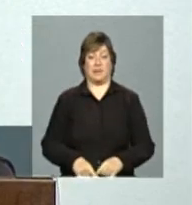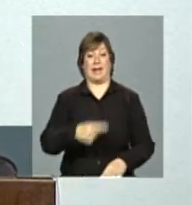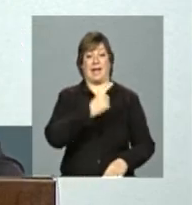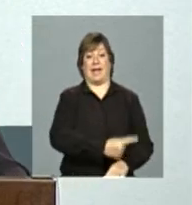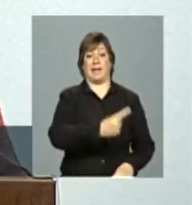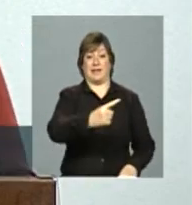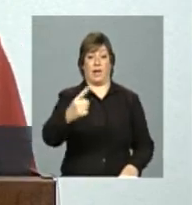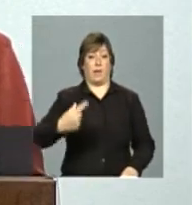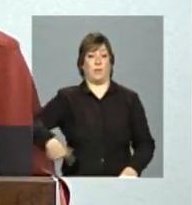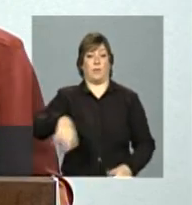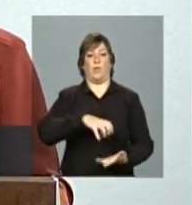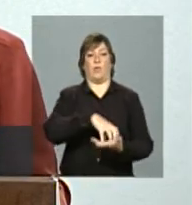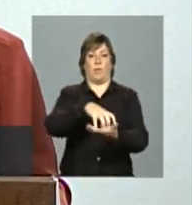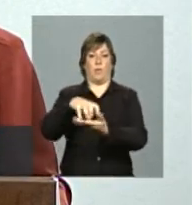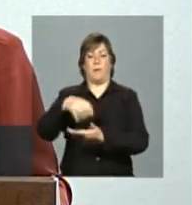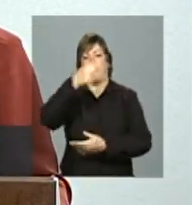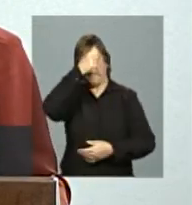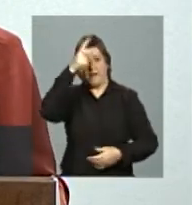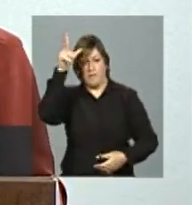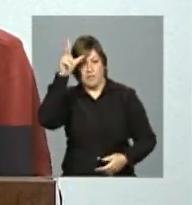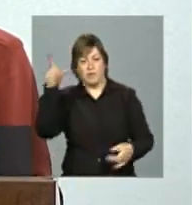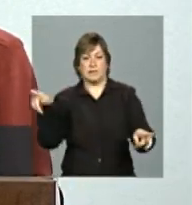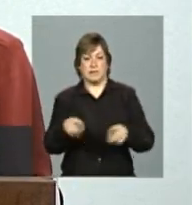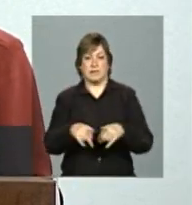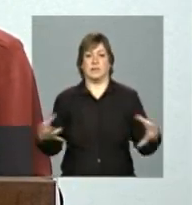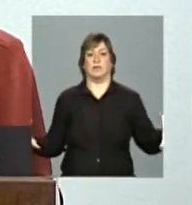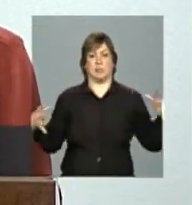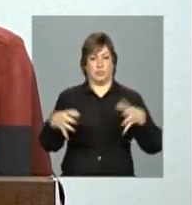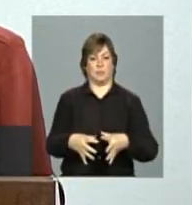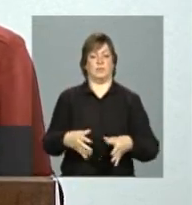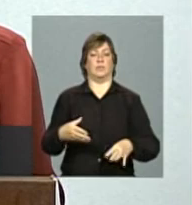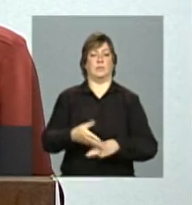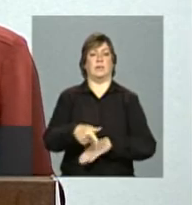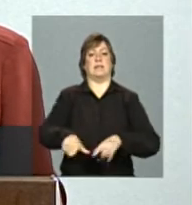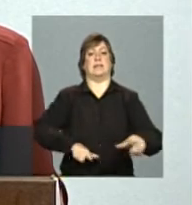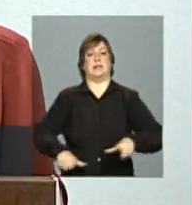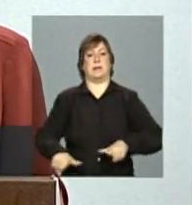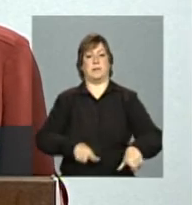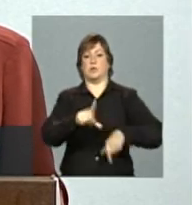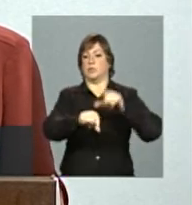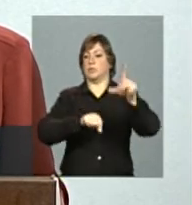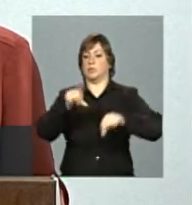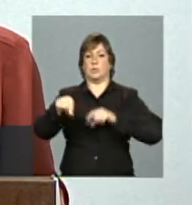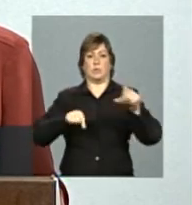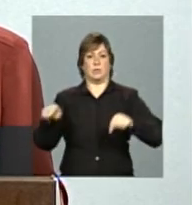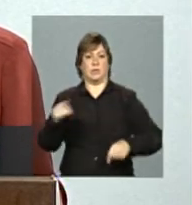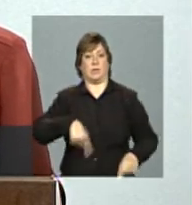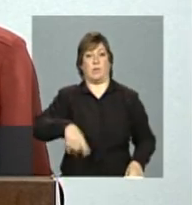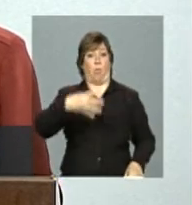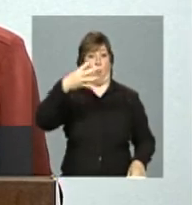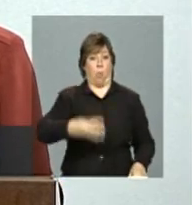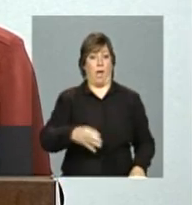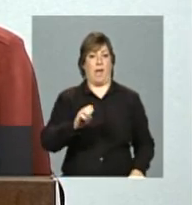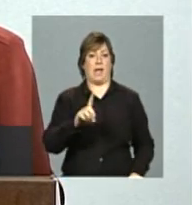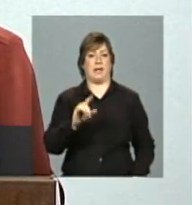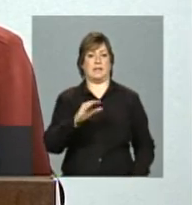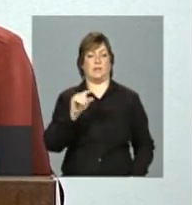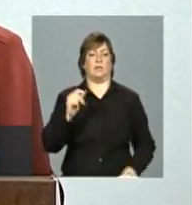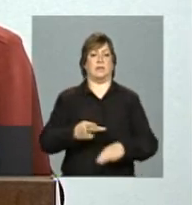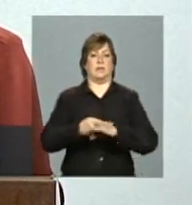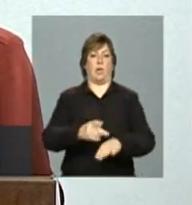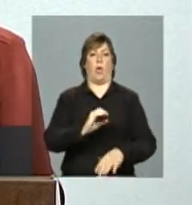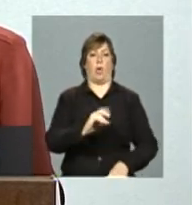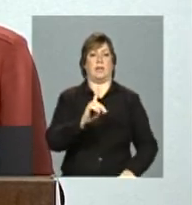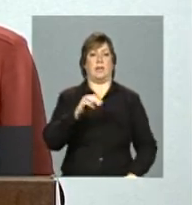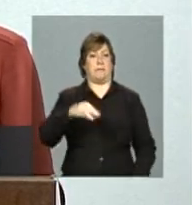cada uma das organizações e prefeituras que participaram do processo de seleção dessa quarta Edição do prêmio ao DM